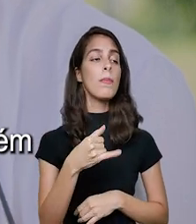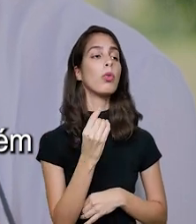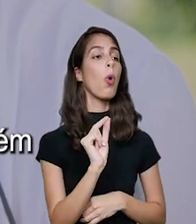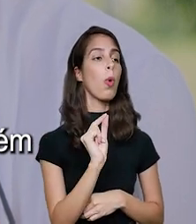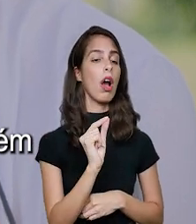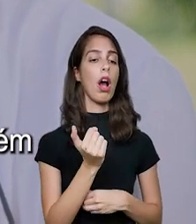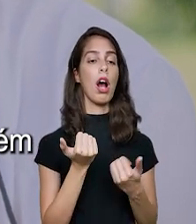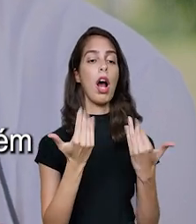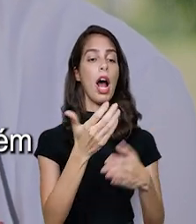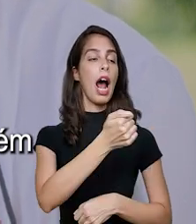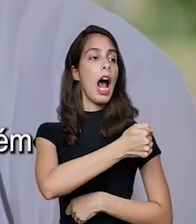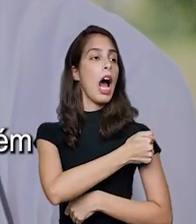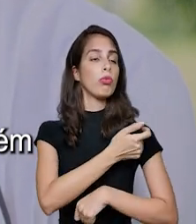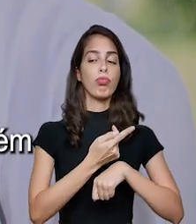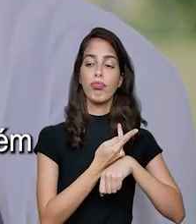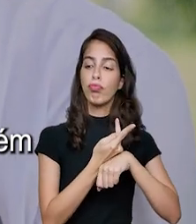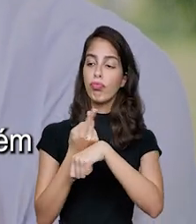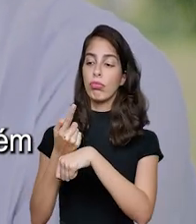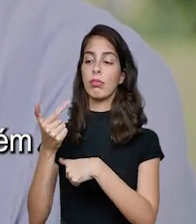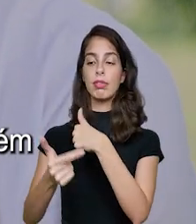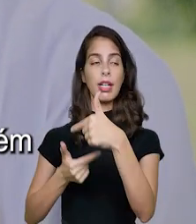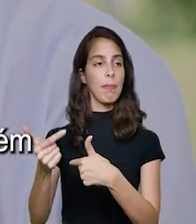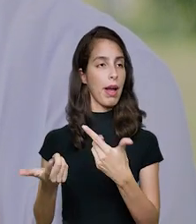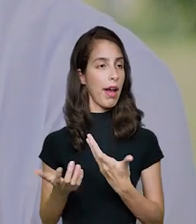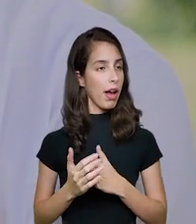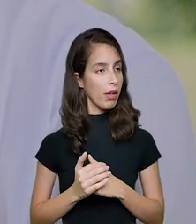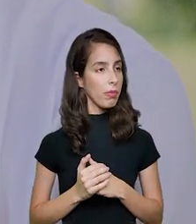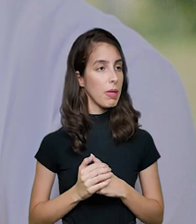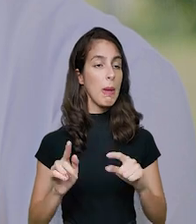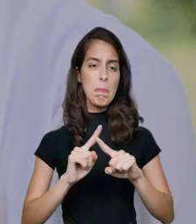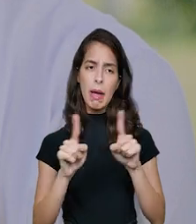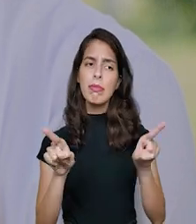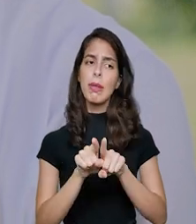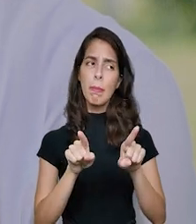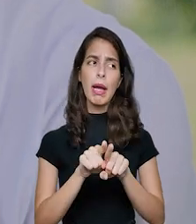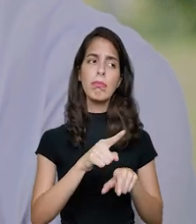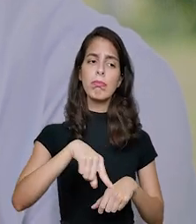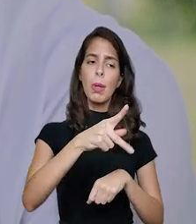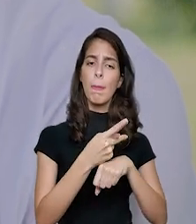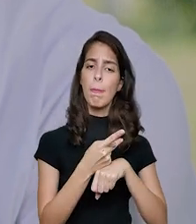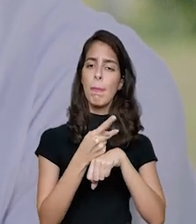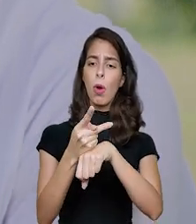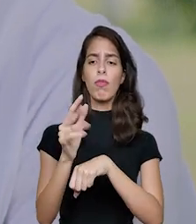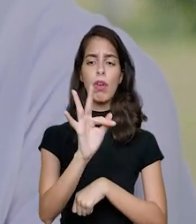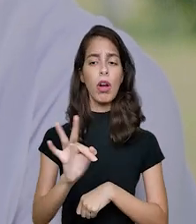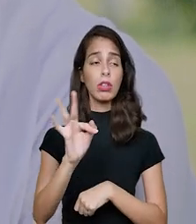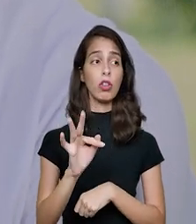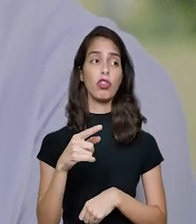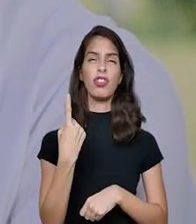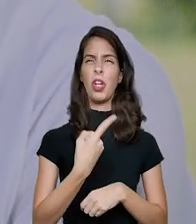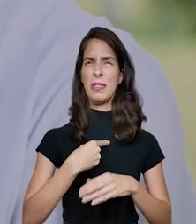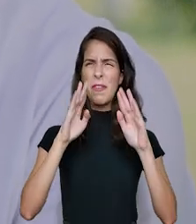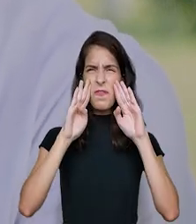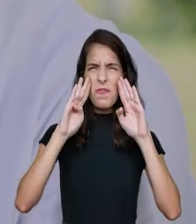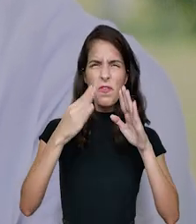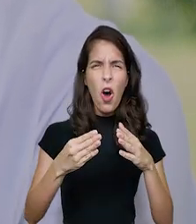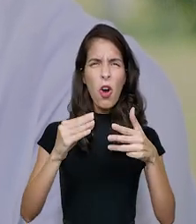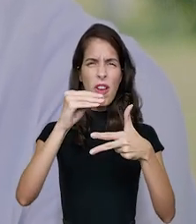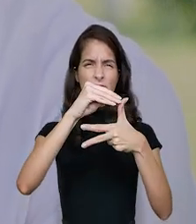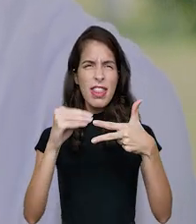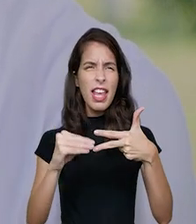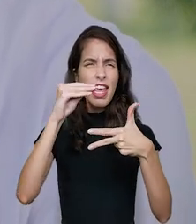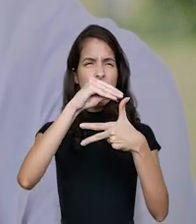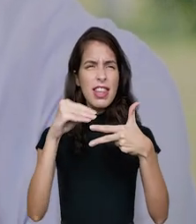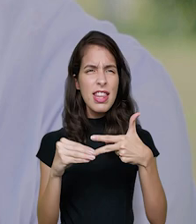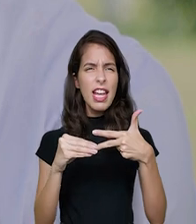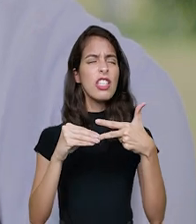também eh de de de ter por resultado do ENEM como nós tivemos né a gente não trabalha pro Enem a gente trabalha para formação profissional